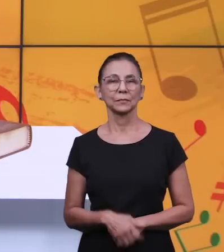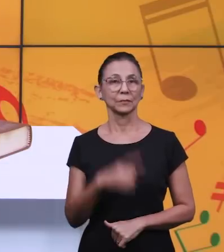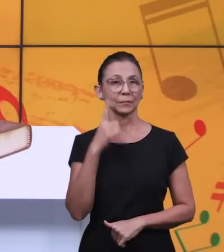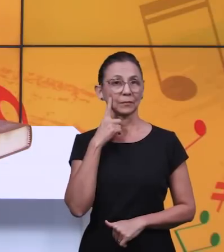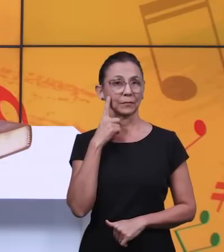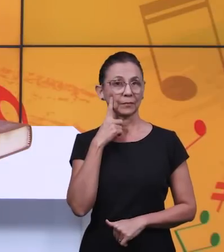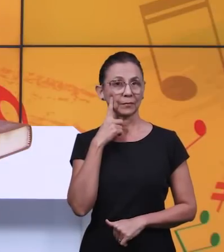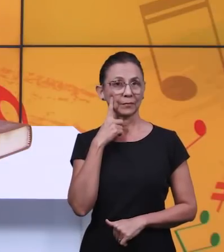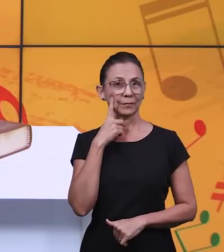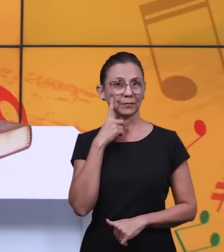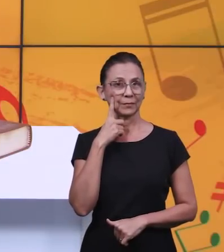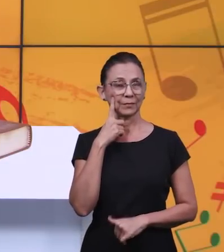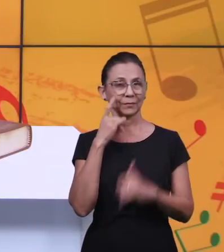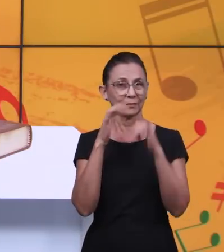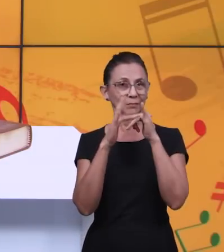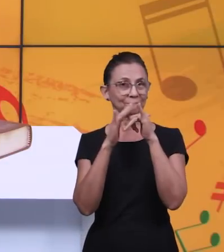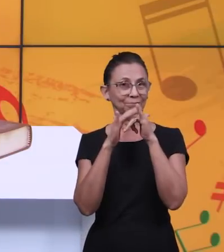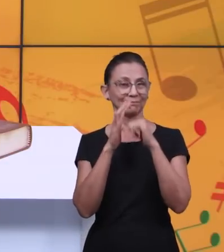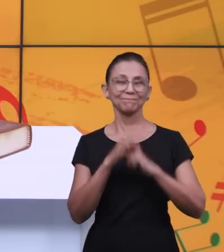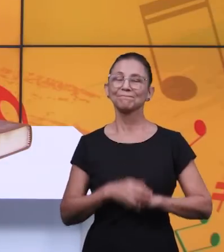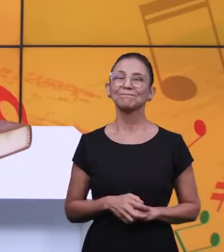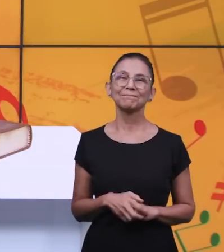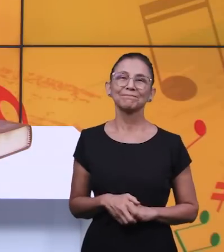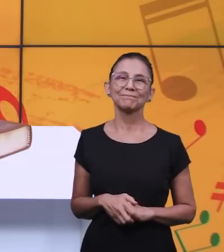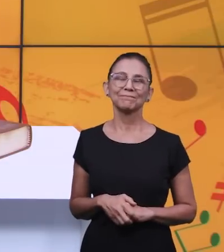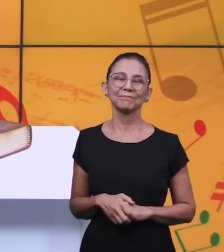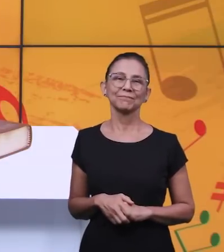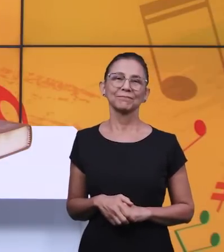Agora vamos ver como vai ficar na escaleta?